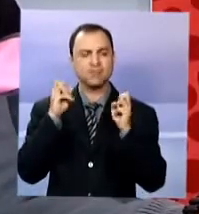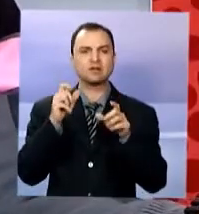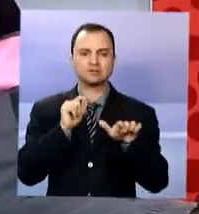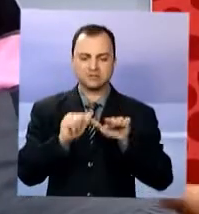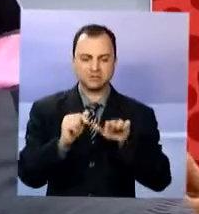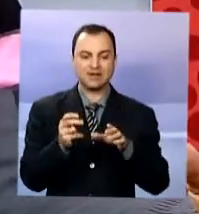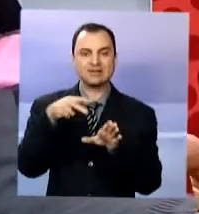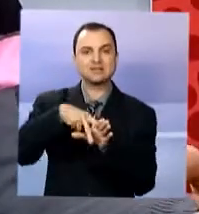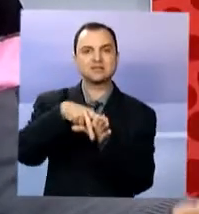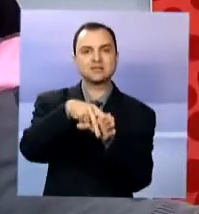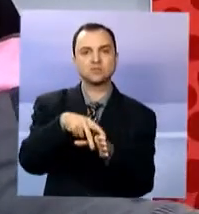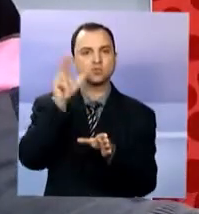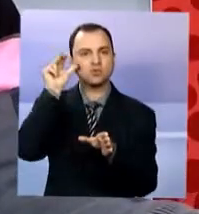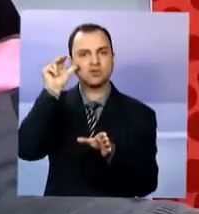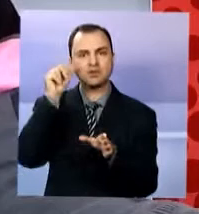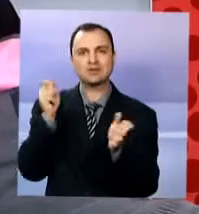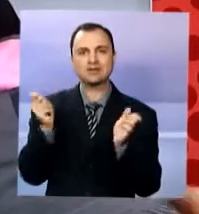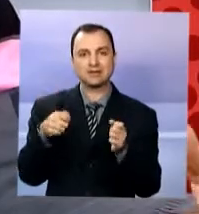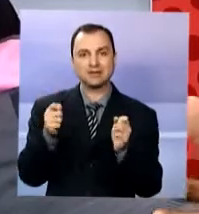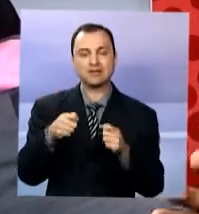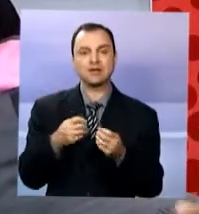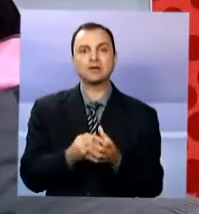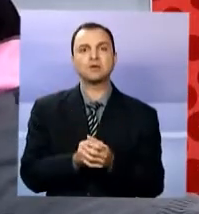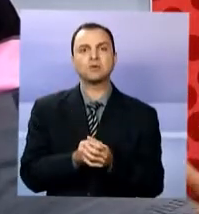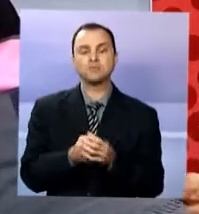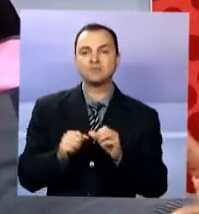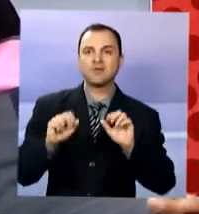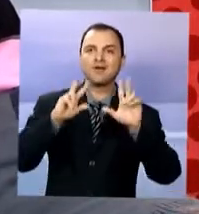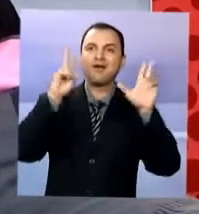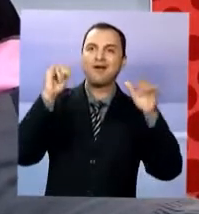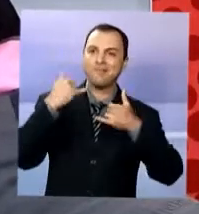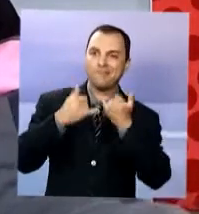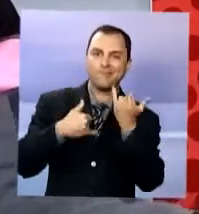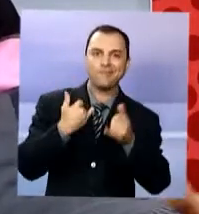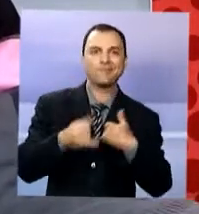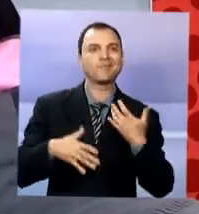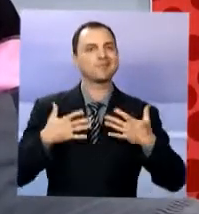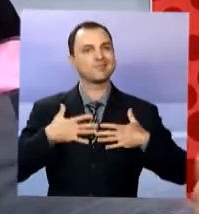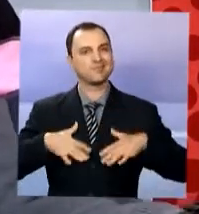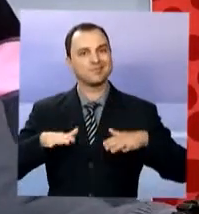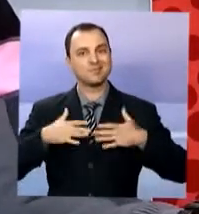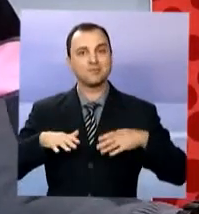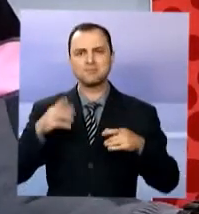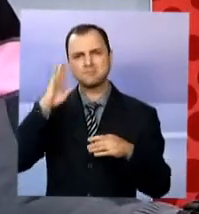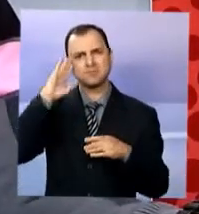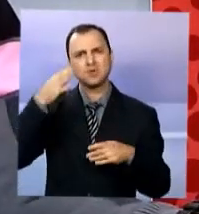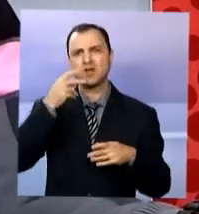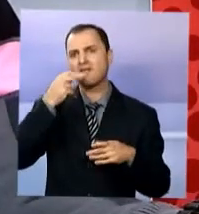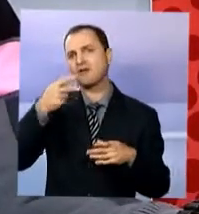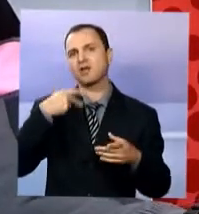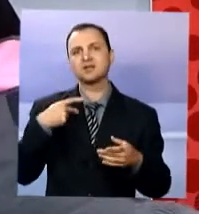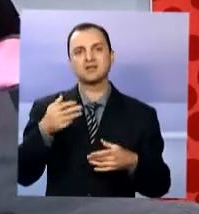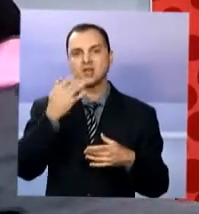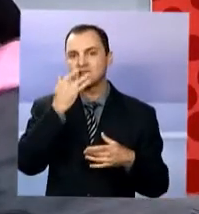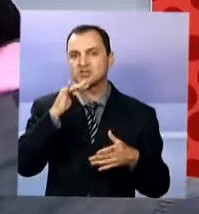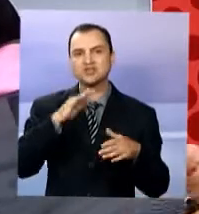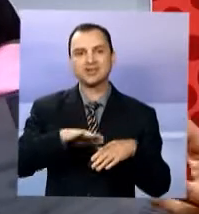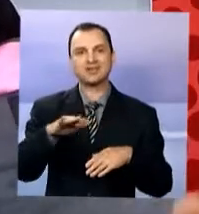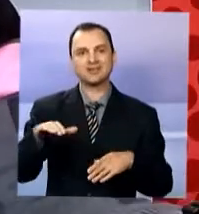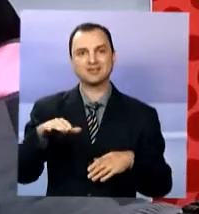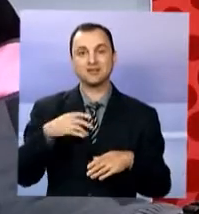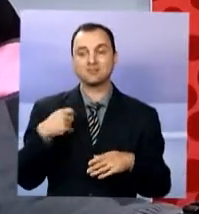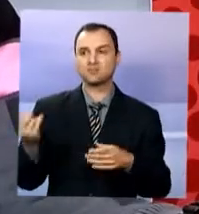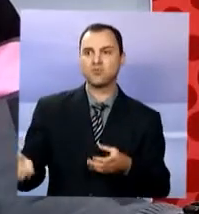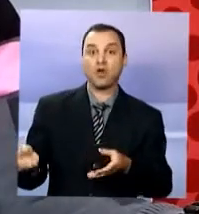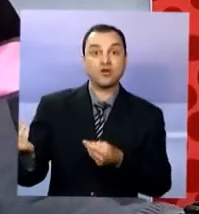trabalhar em cima do cavalo de uma forma mais lúdica mais agradável né Principalmente quando a gente fala em criança então a gente está tendo um